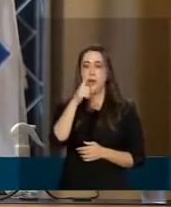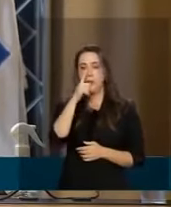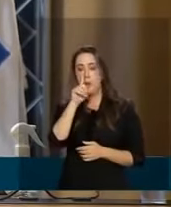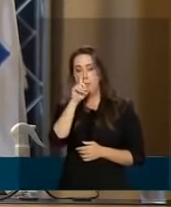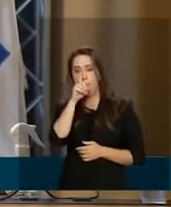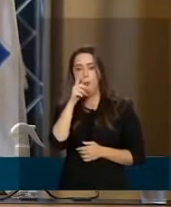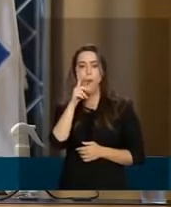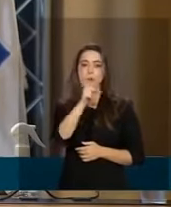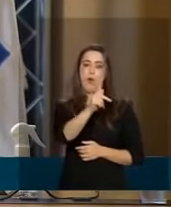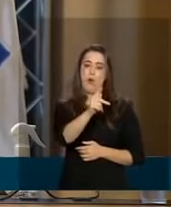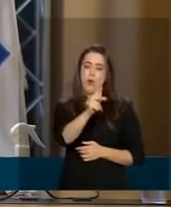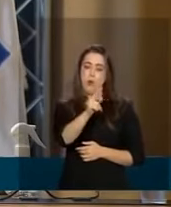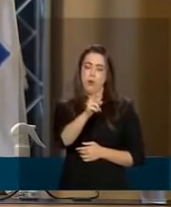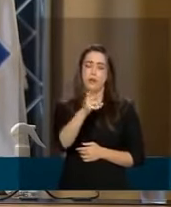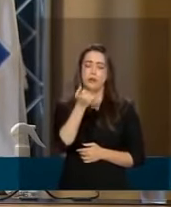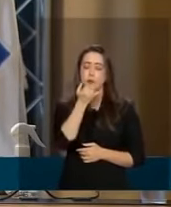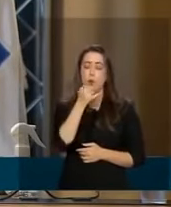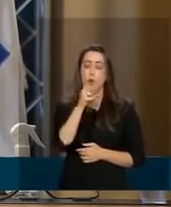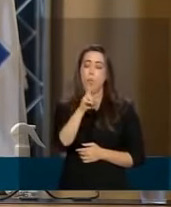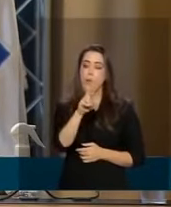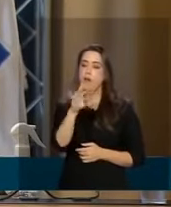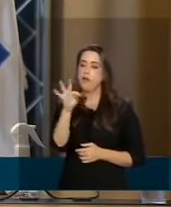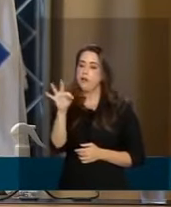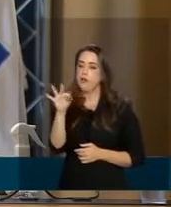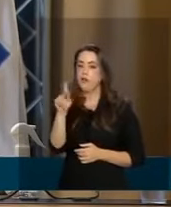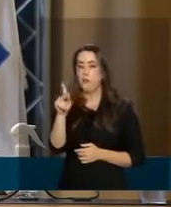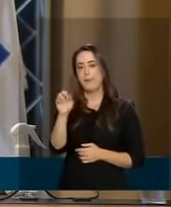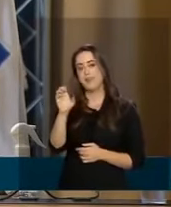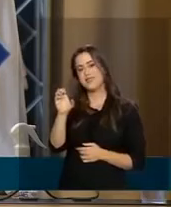que é a reação de cadeia de polimerase,